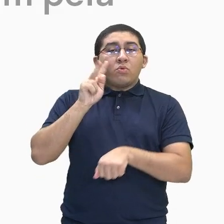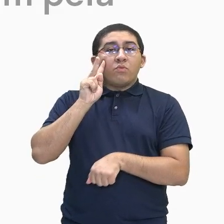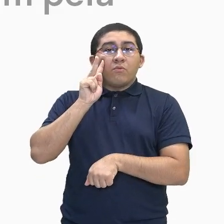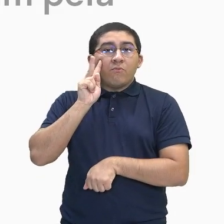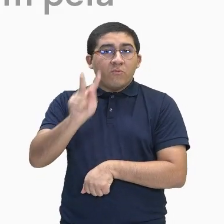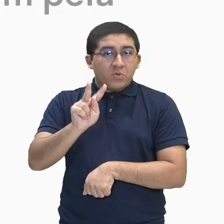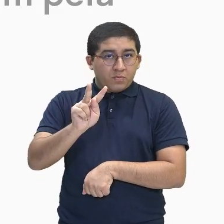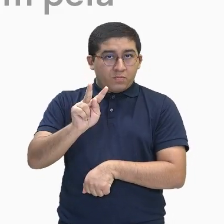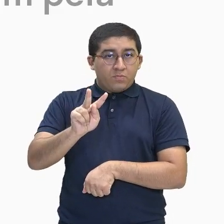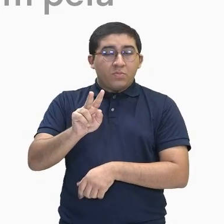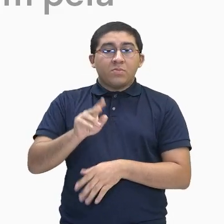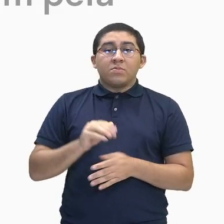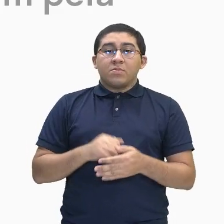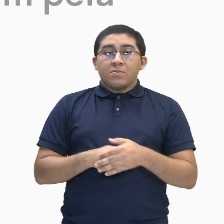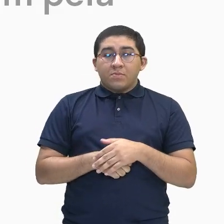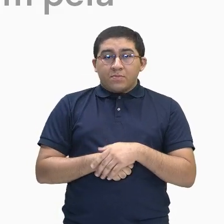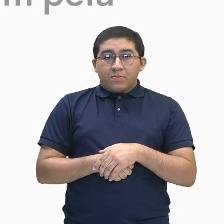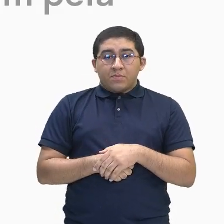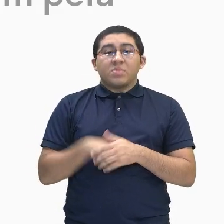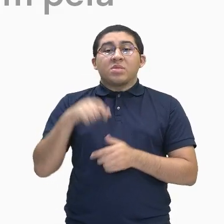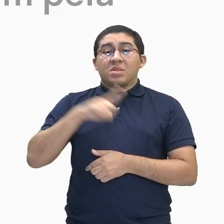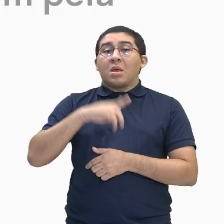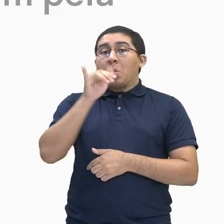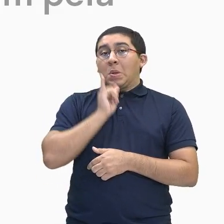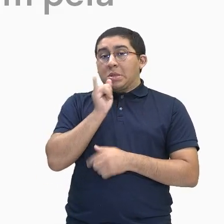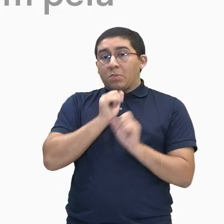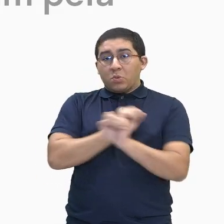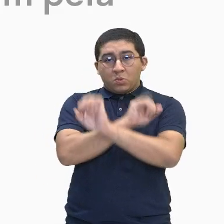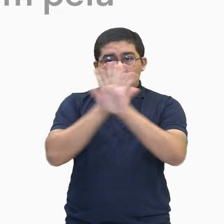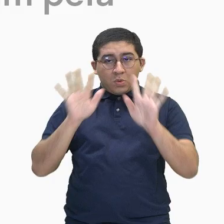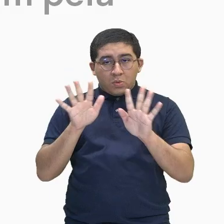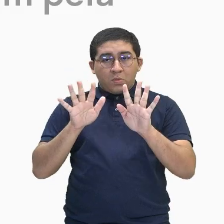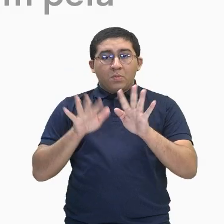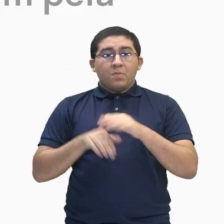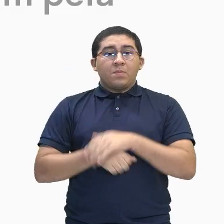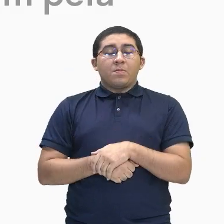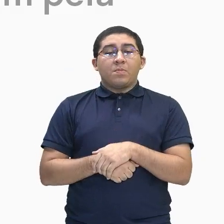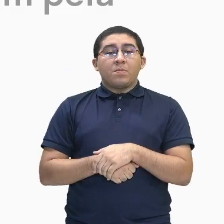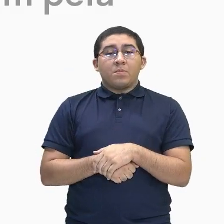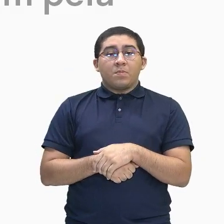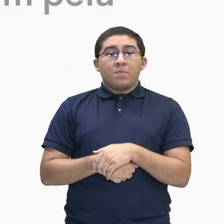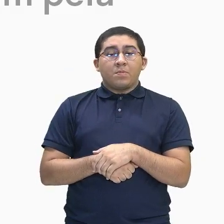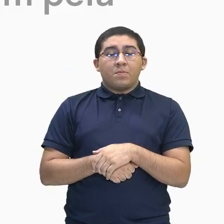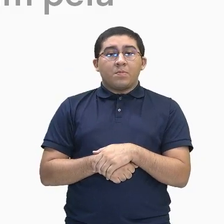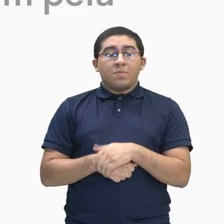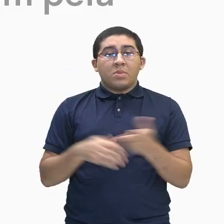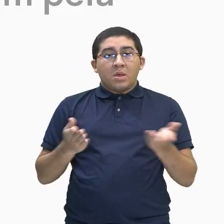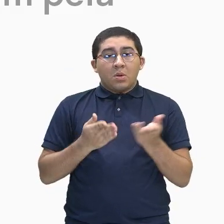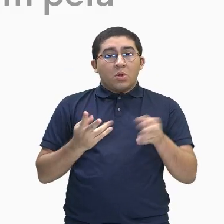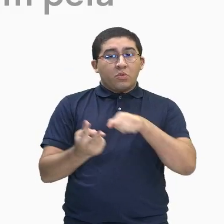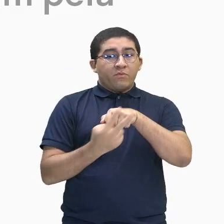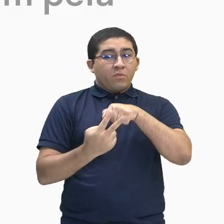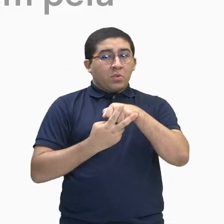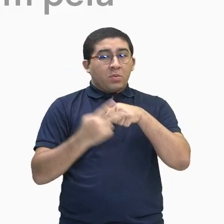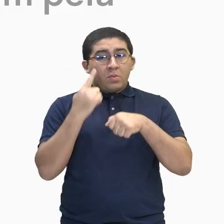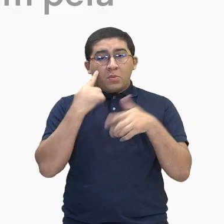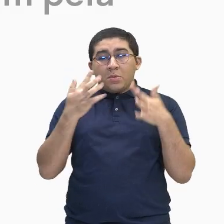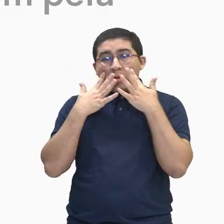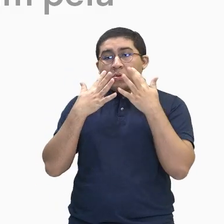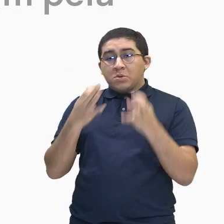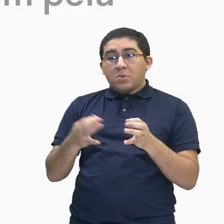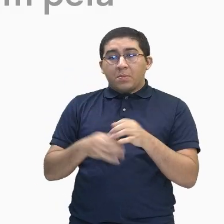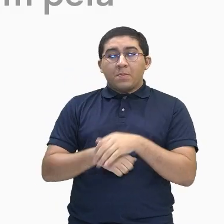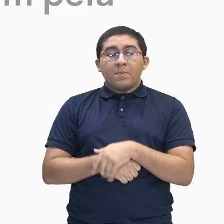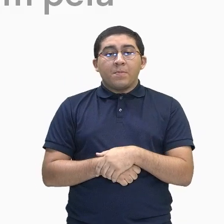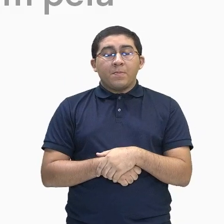bem claro do past continuous. Vejam agora, eu vou destacar para vocês os verbos, para que vocês possam entender melhor.